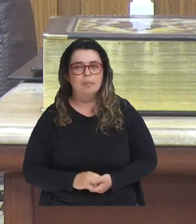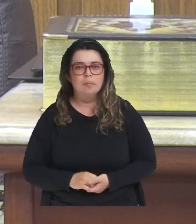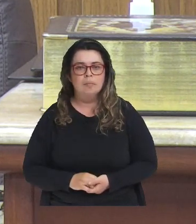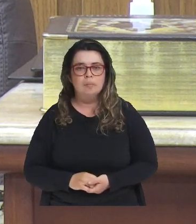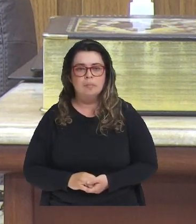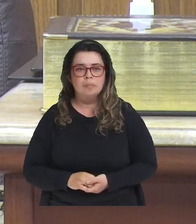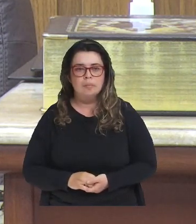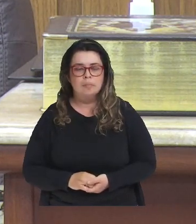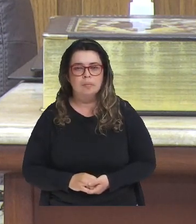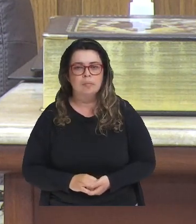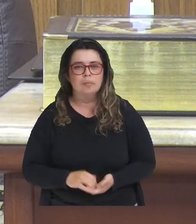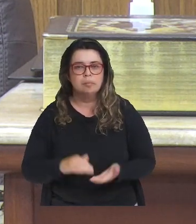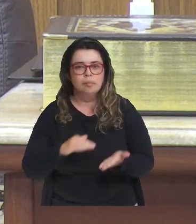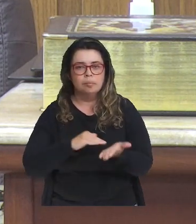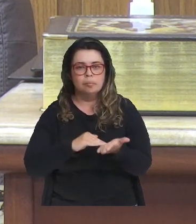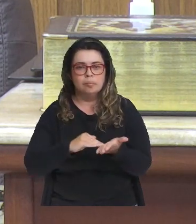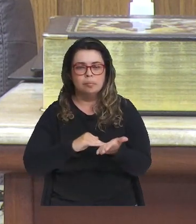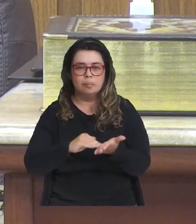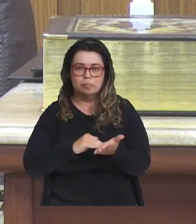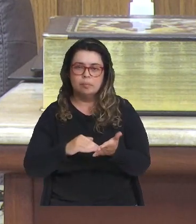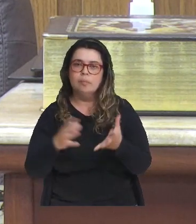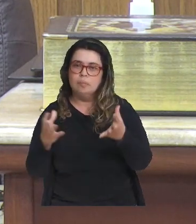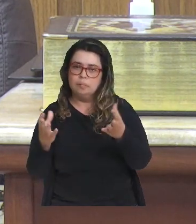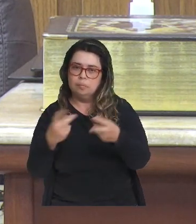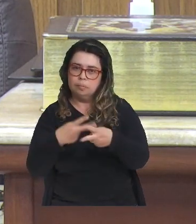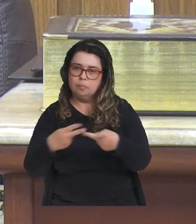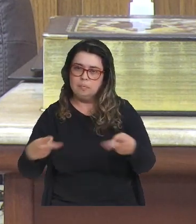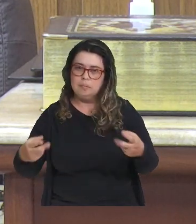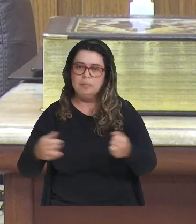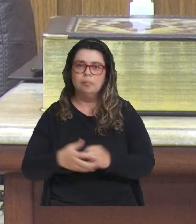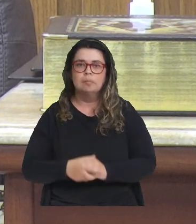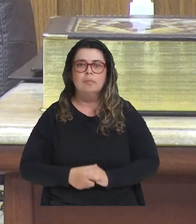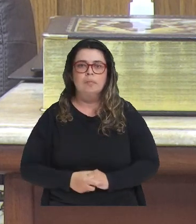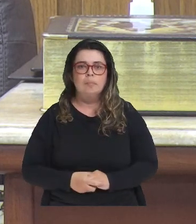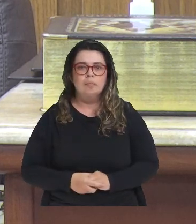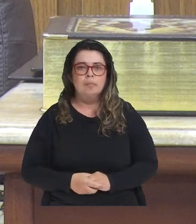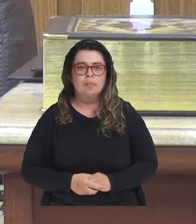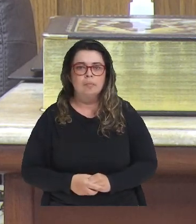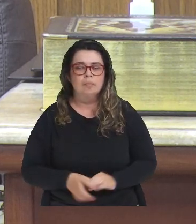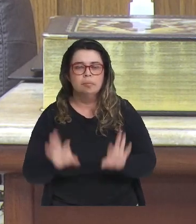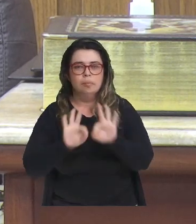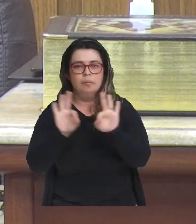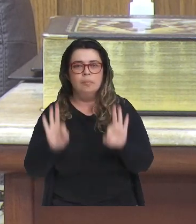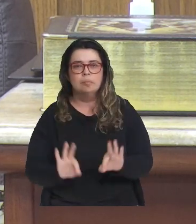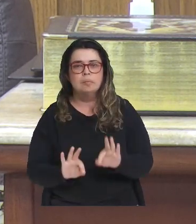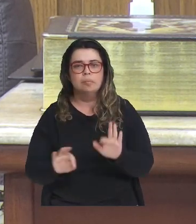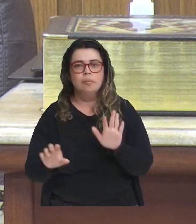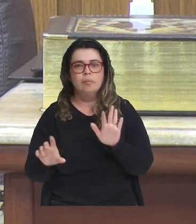junto às unidades orçamentárias de diversas secretarias municipais. Projeto de Lei número